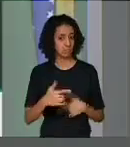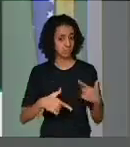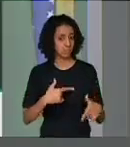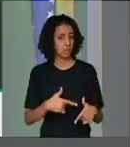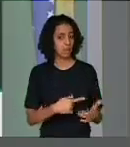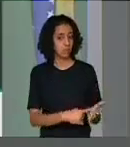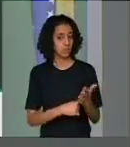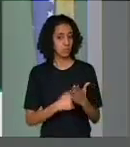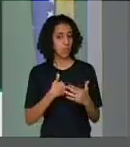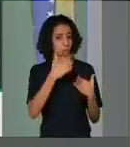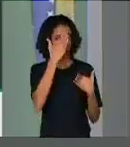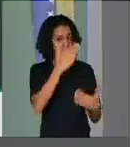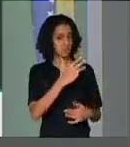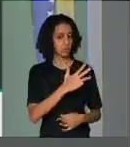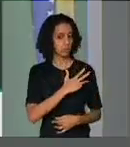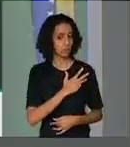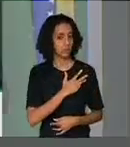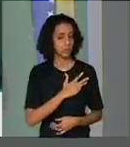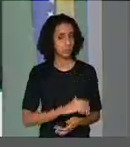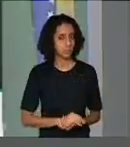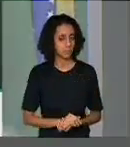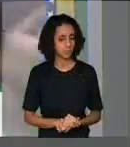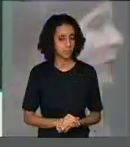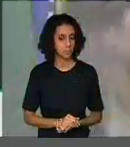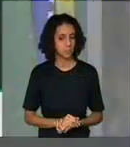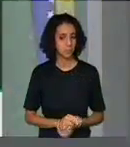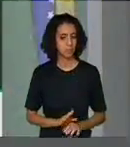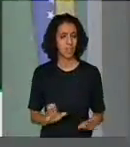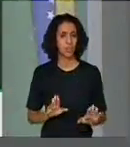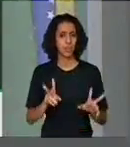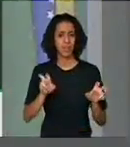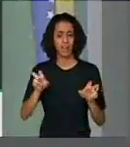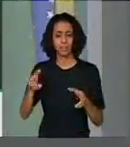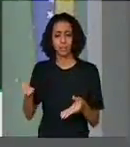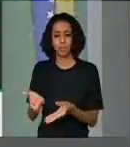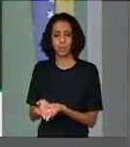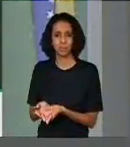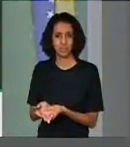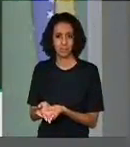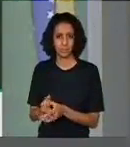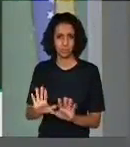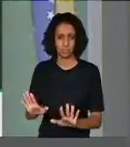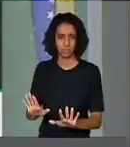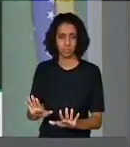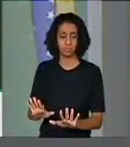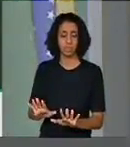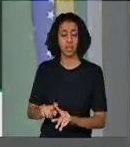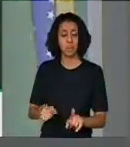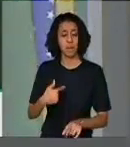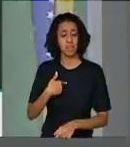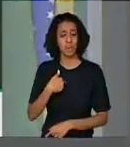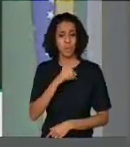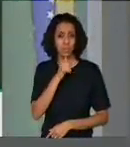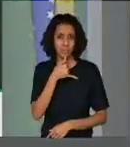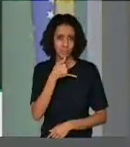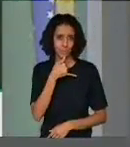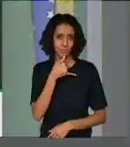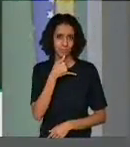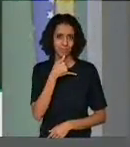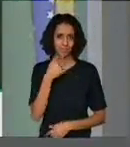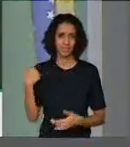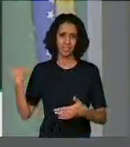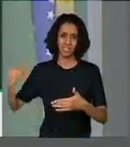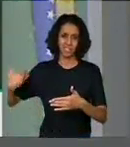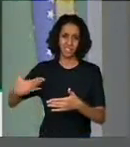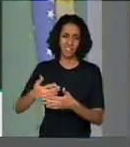sou muito grato ao presidente Lula. Eu não entro no mérito do processo. Não estudei e eu fico triste com esse acontecimento